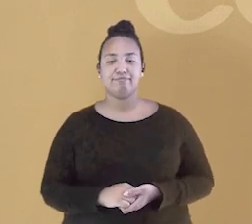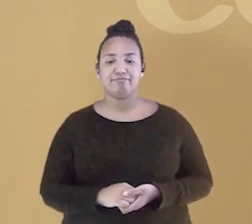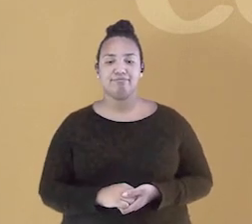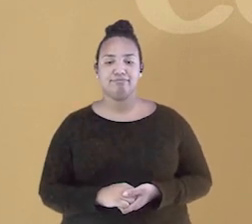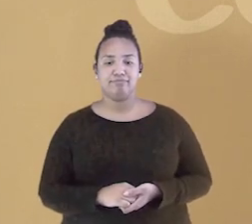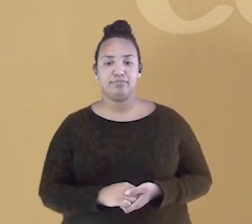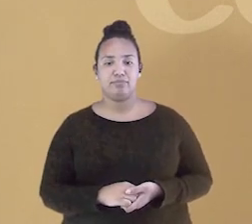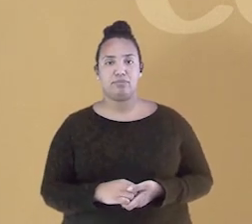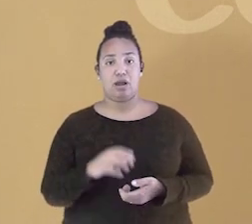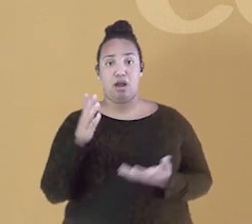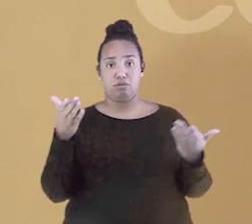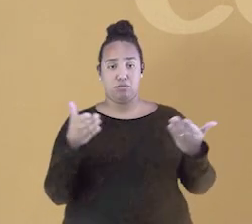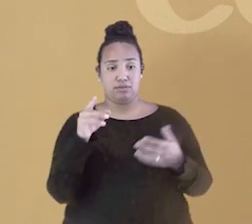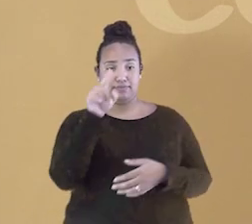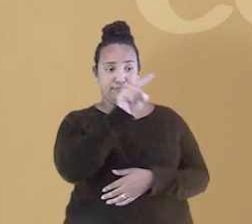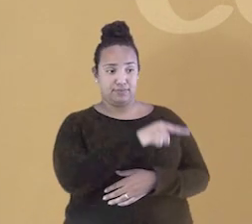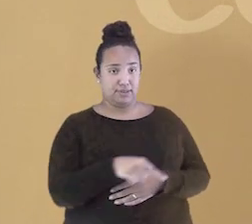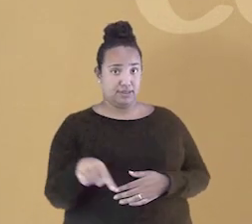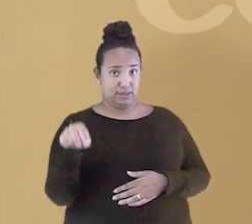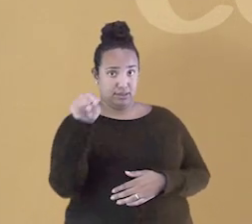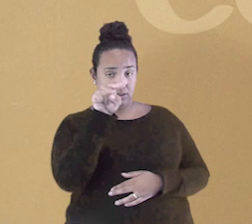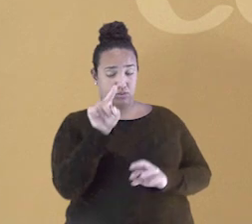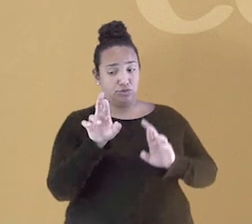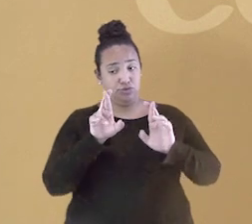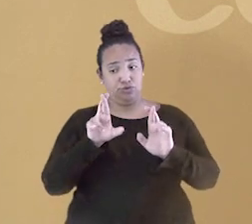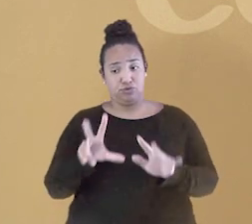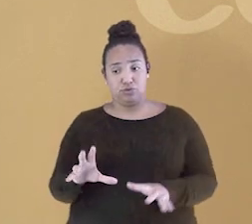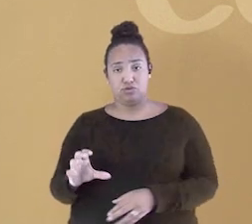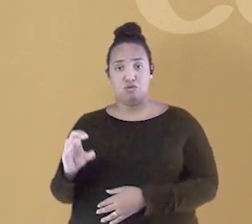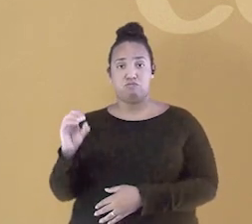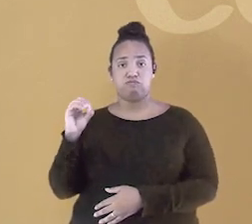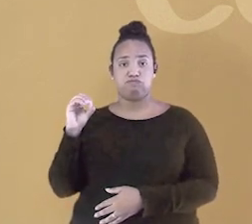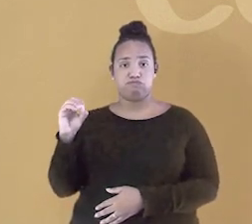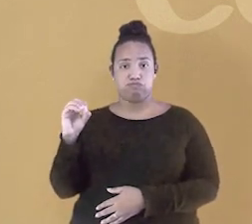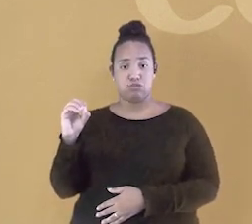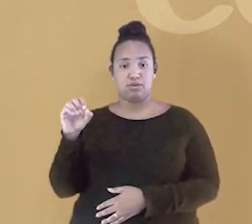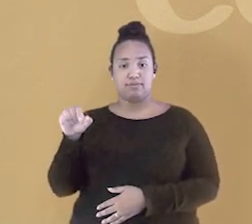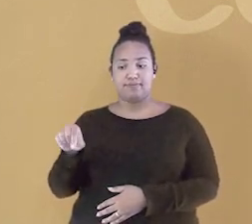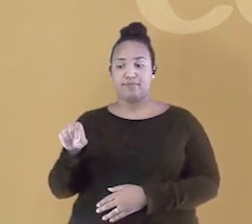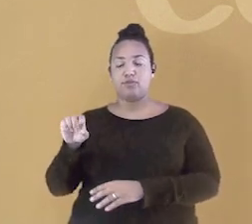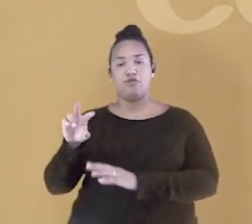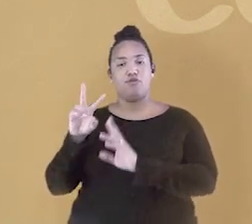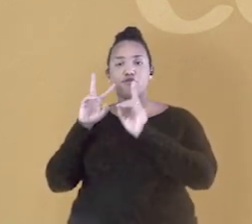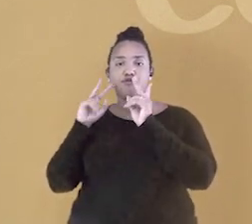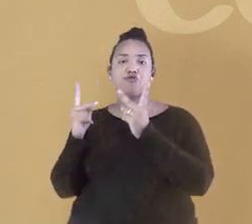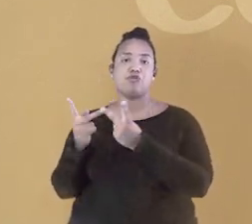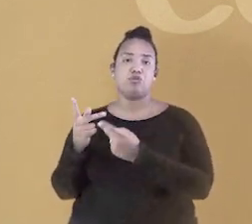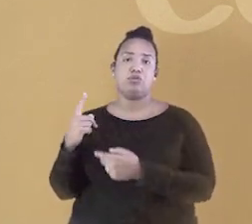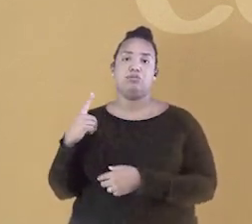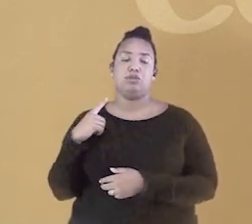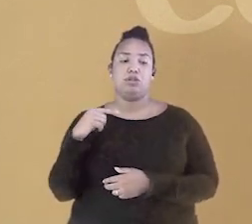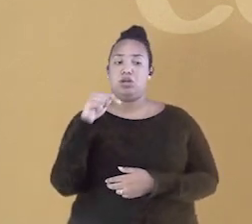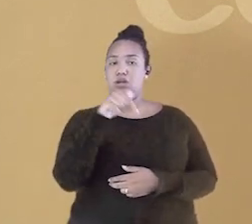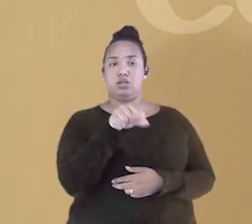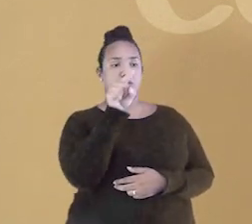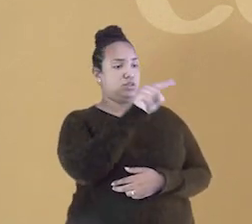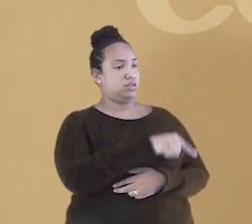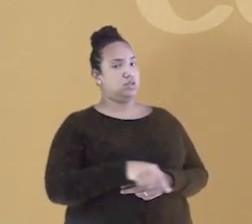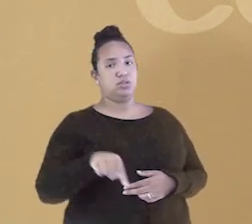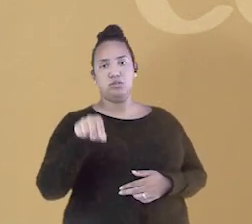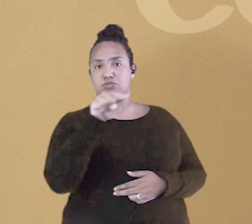uma bola. A bola ela é cheia de ar, ela tem volume. O círculo não, ele tem apenas o